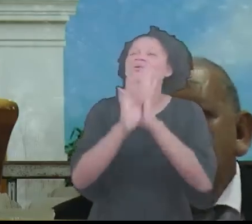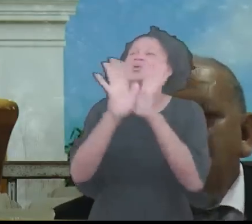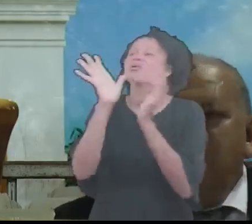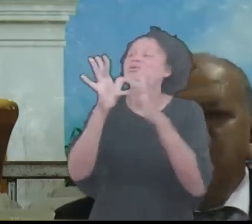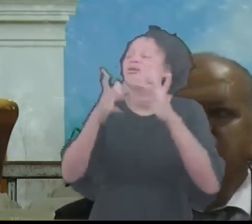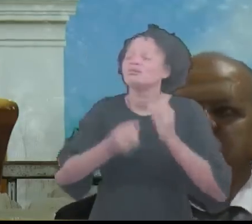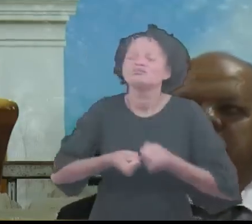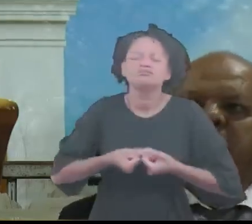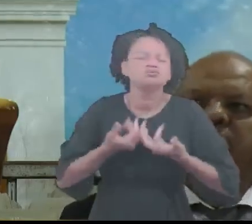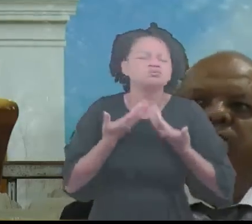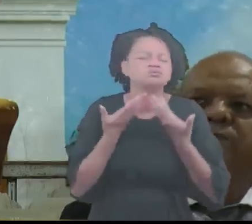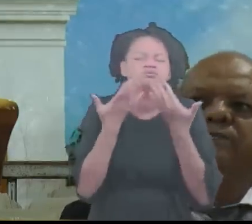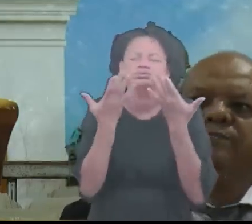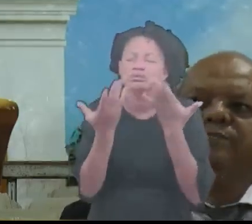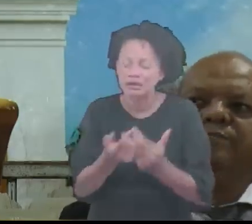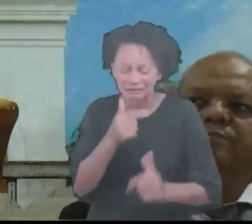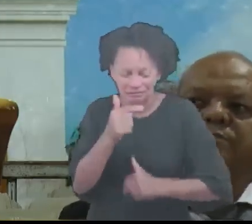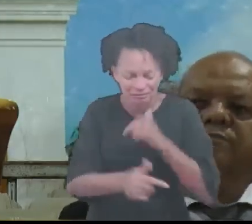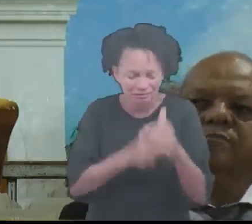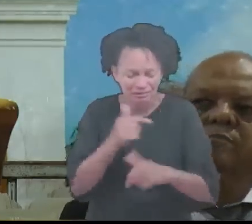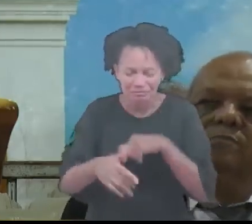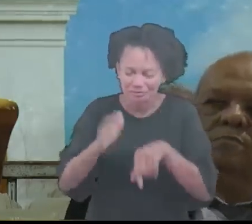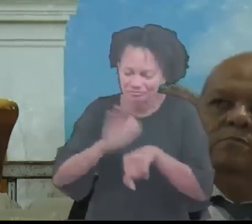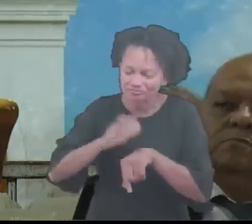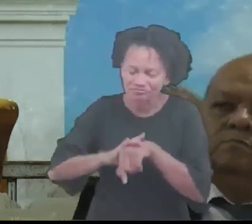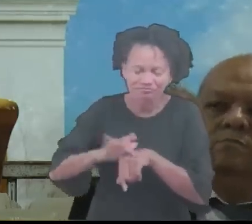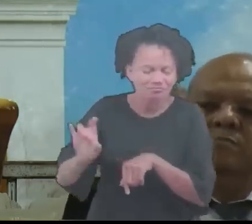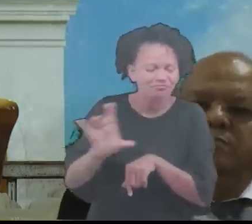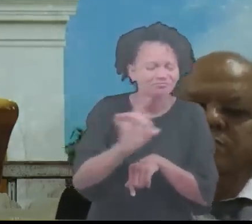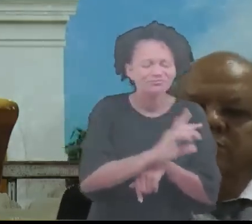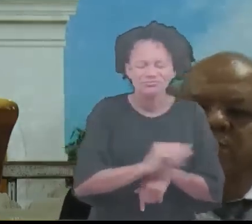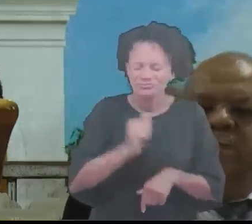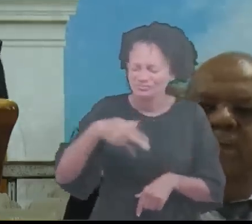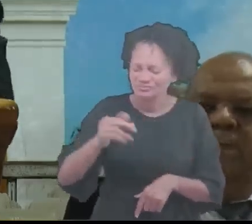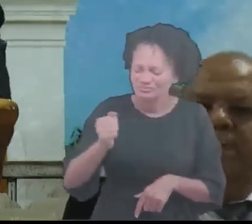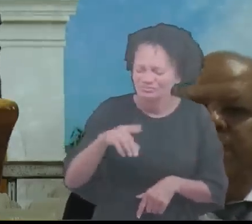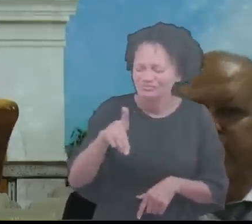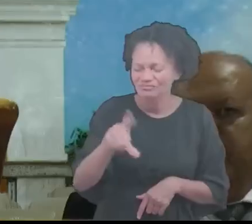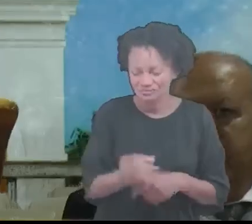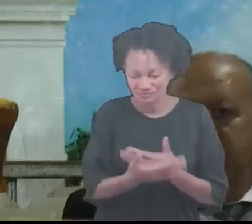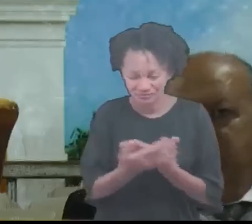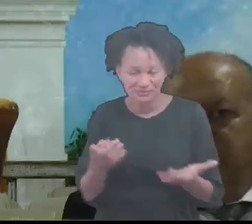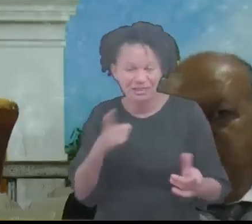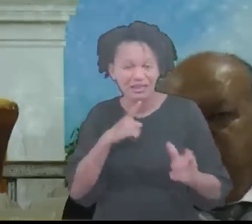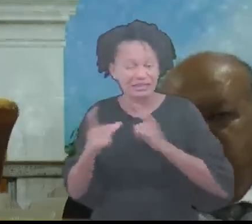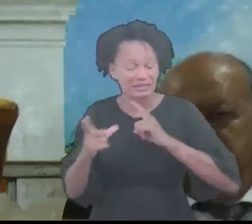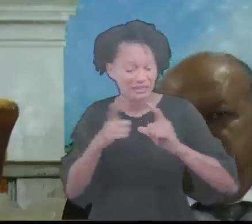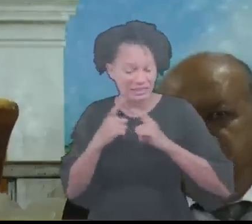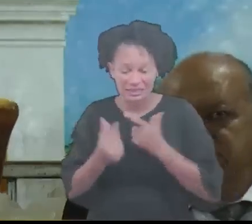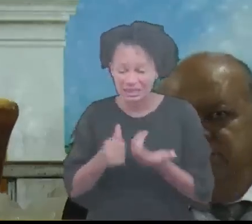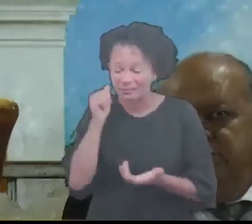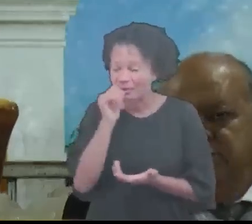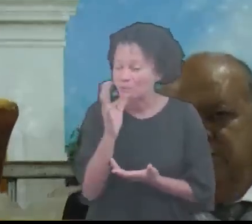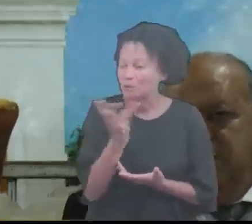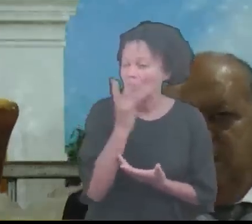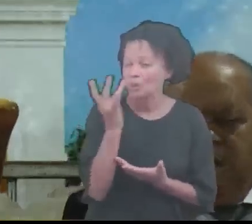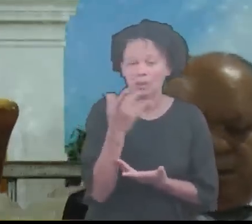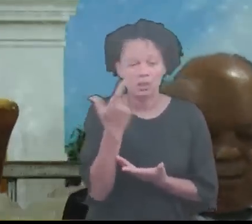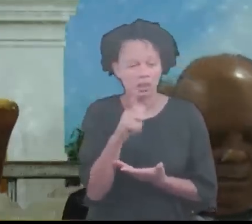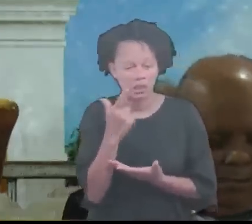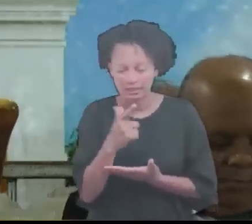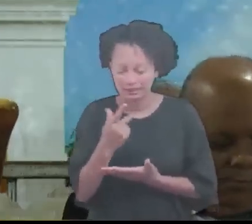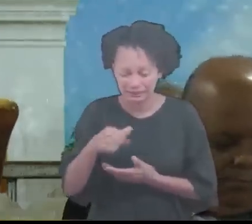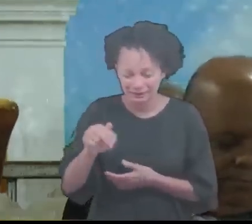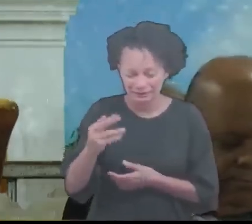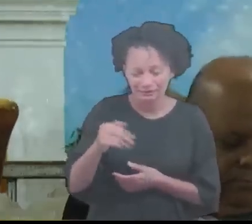nardo. Cada trabalho que você faz para Deus é exalando nardo. Tem noiva que não tem nardo, tem crente que não tem nardo,